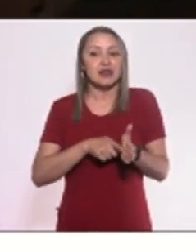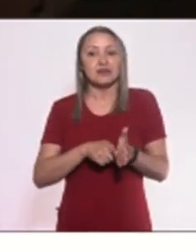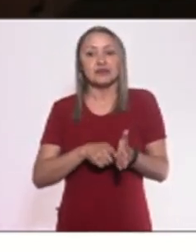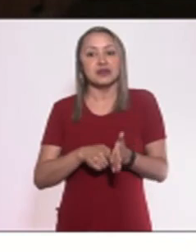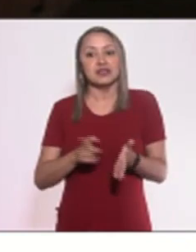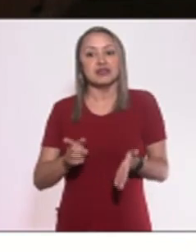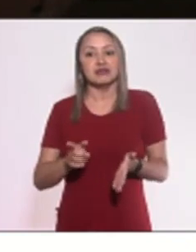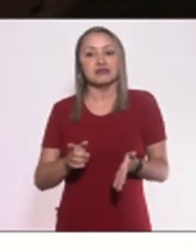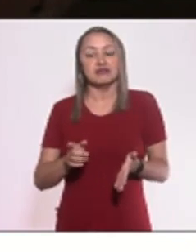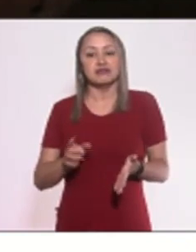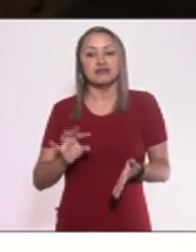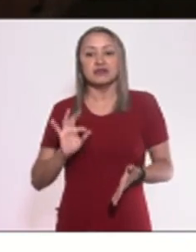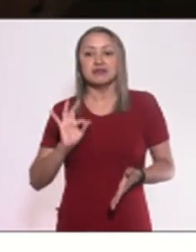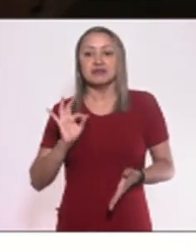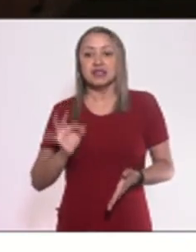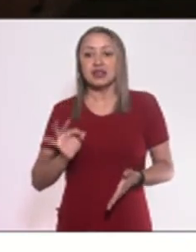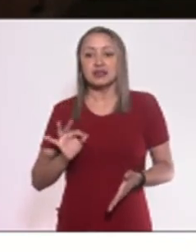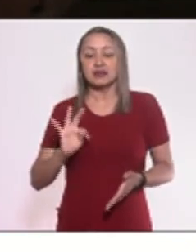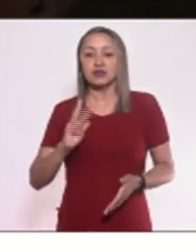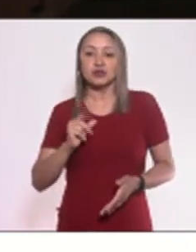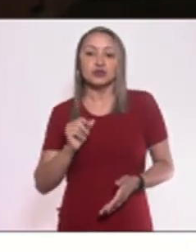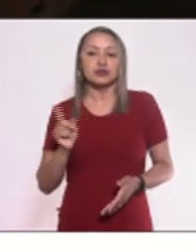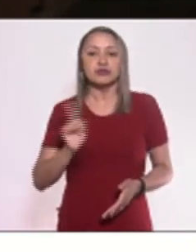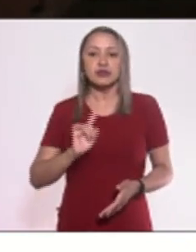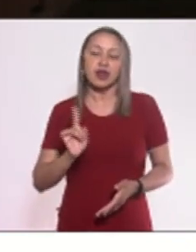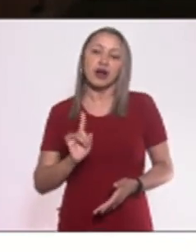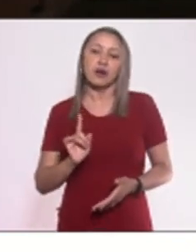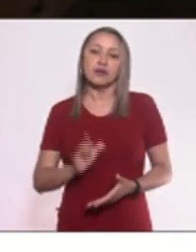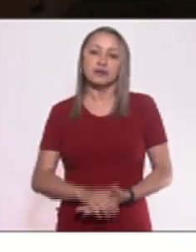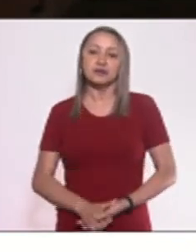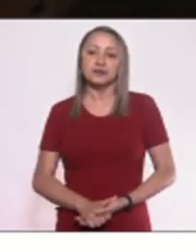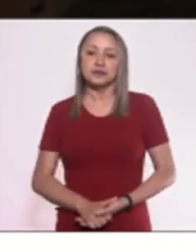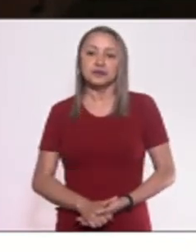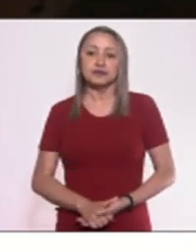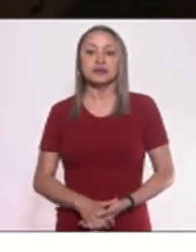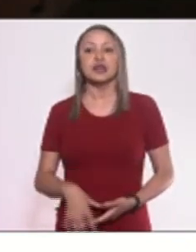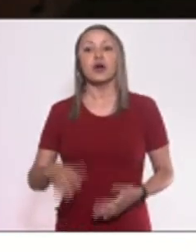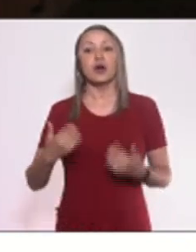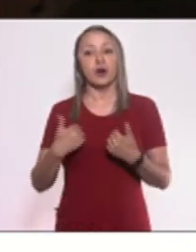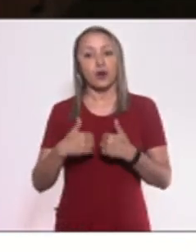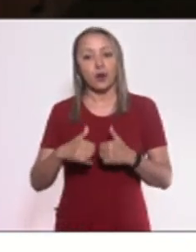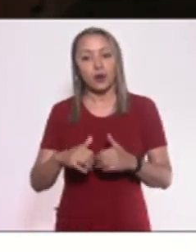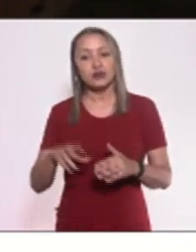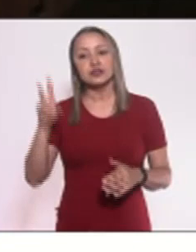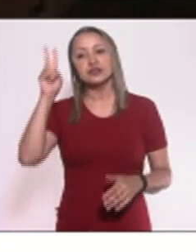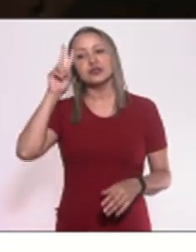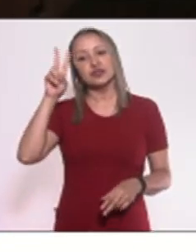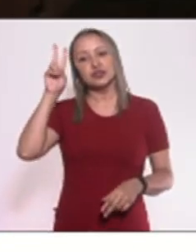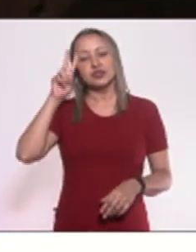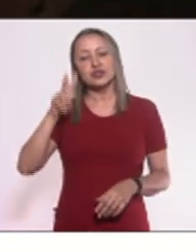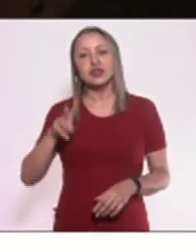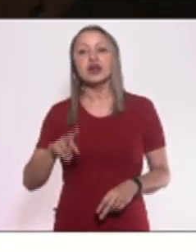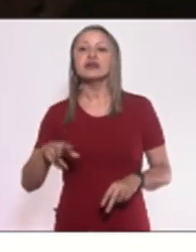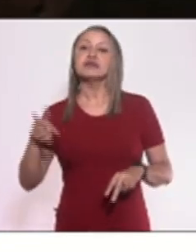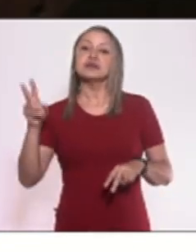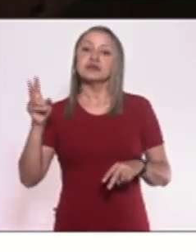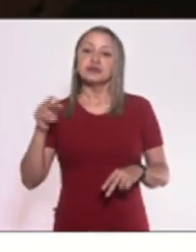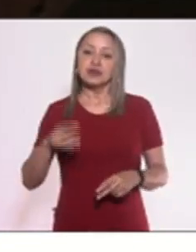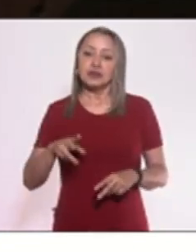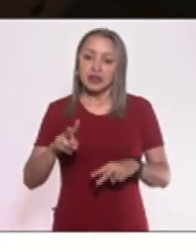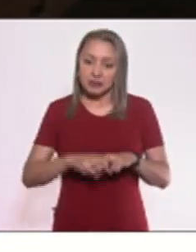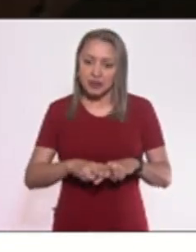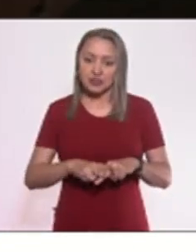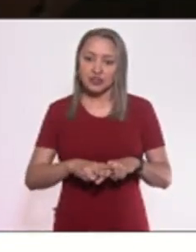erro de forma. Mesma história, se condenados,